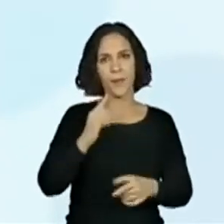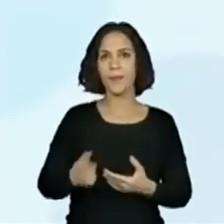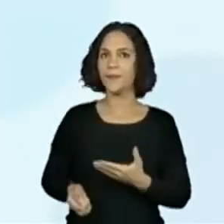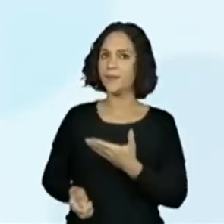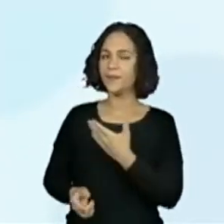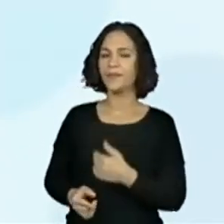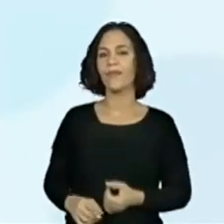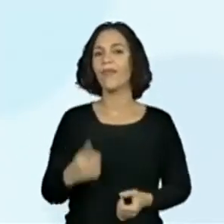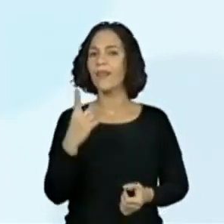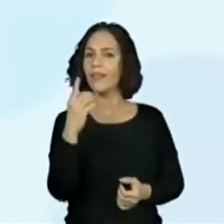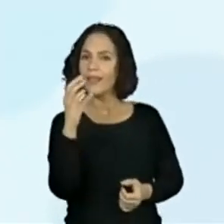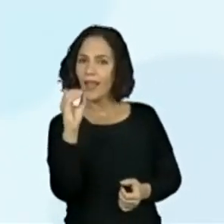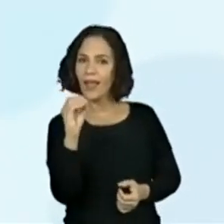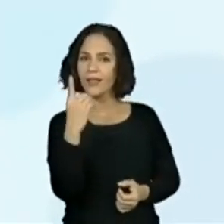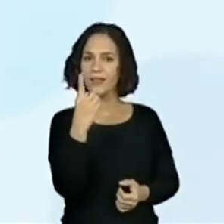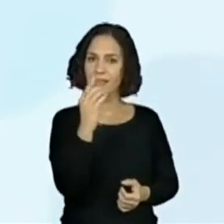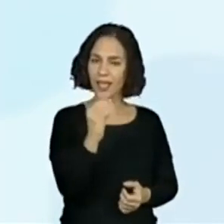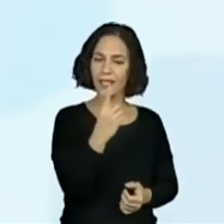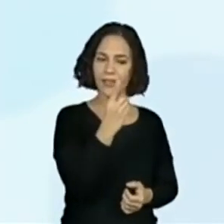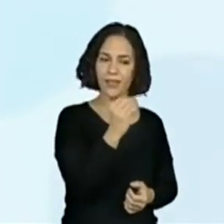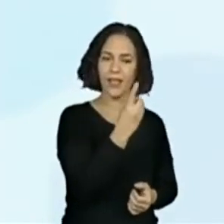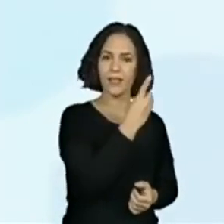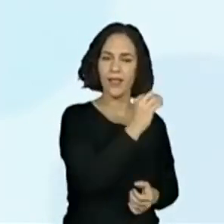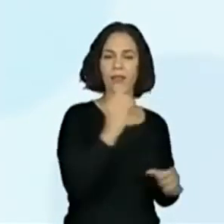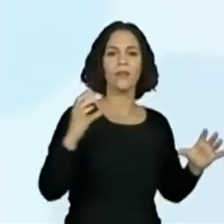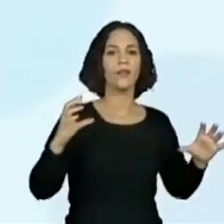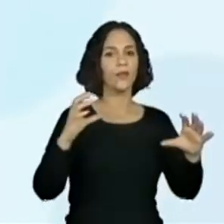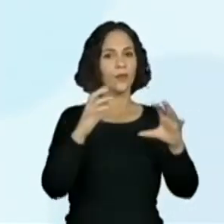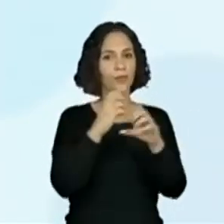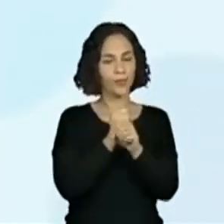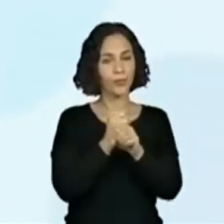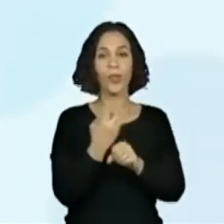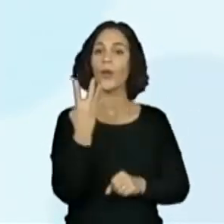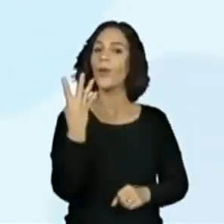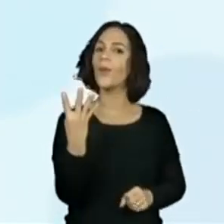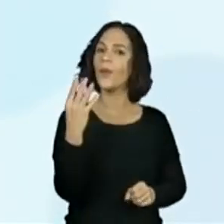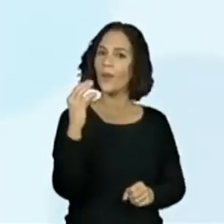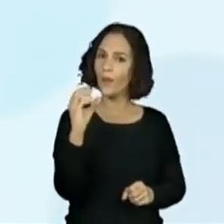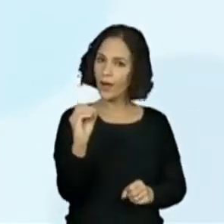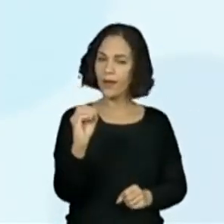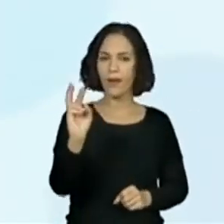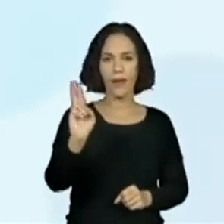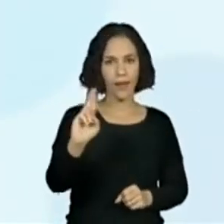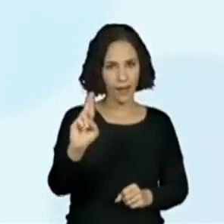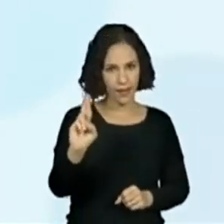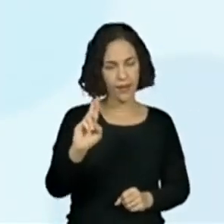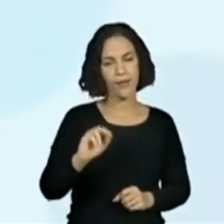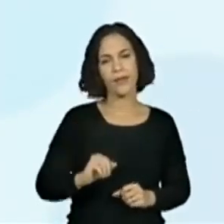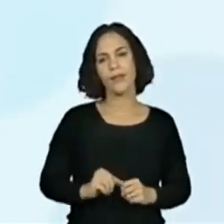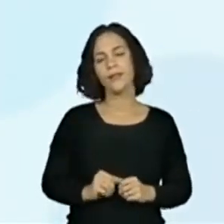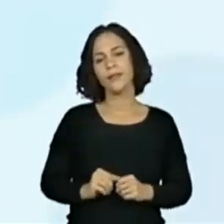com 10 mais 10 mais 10 mais 10, R$40. R$40. 5 mais